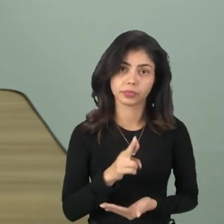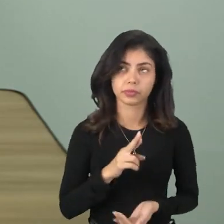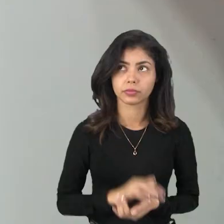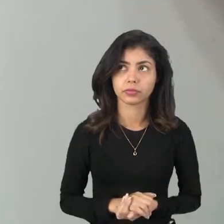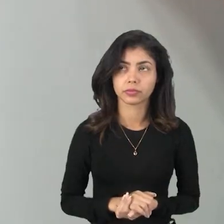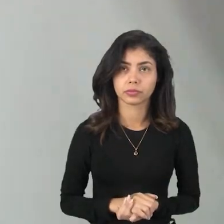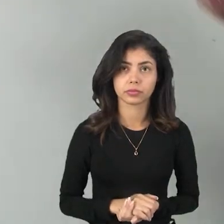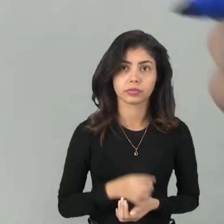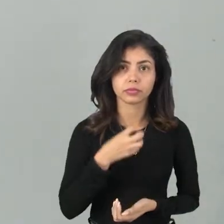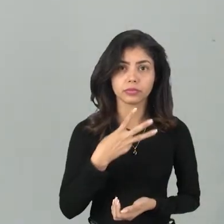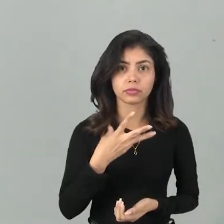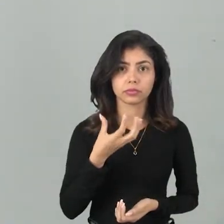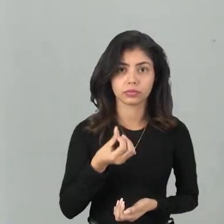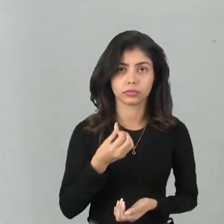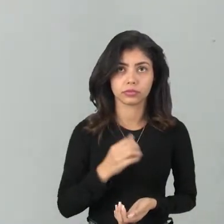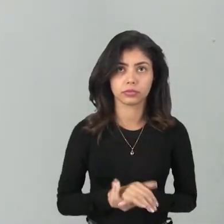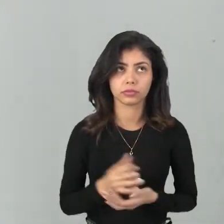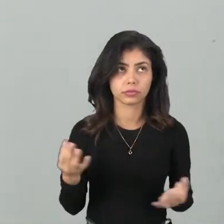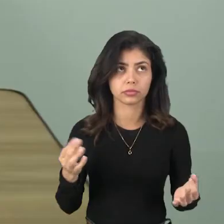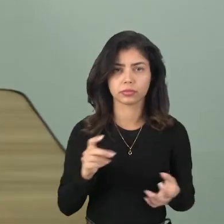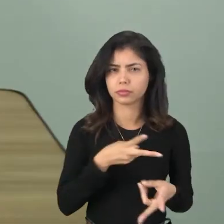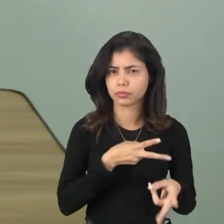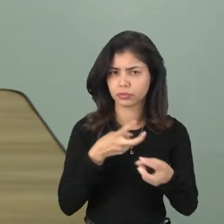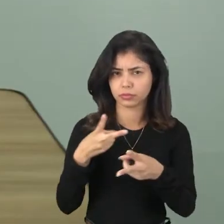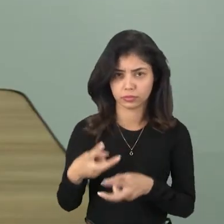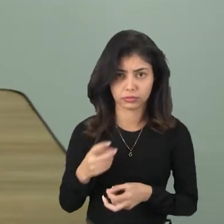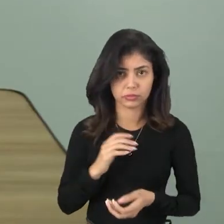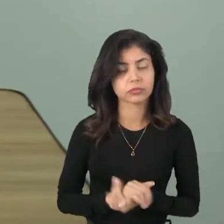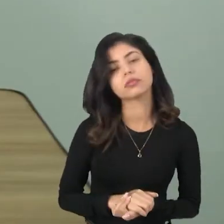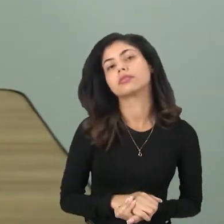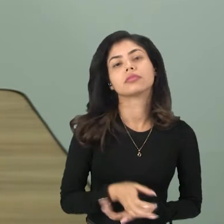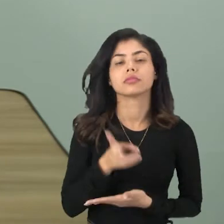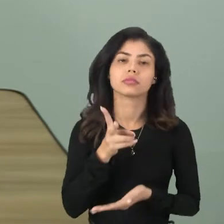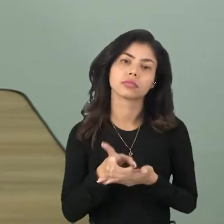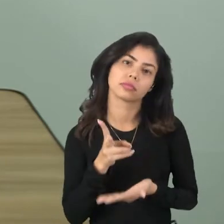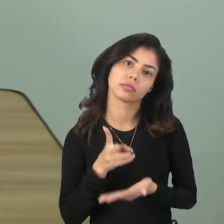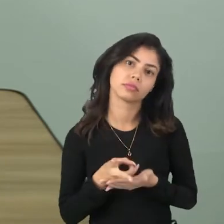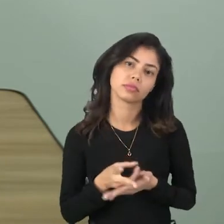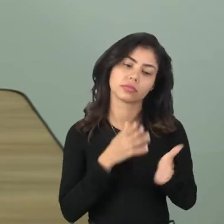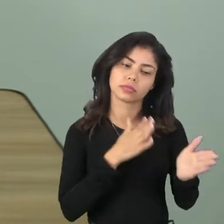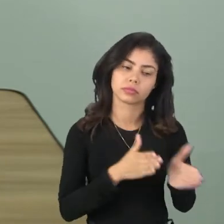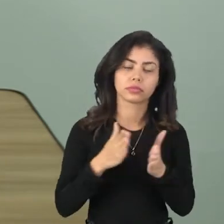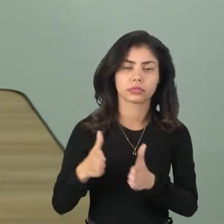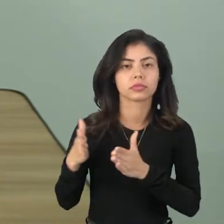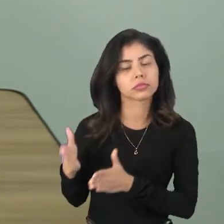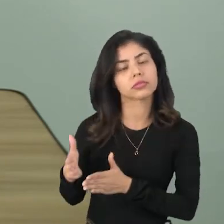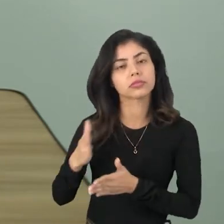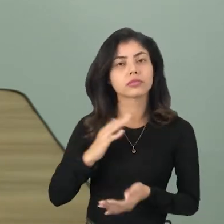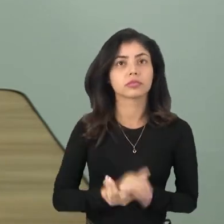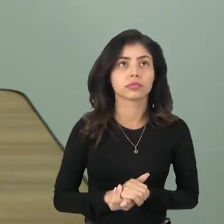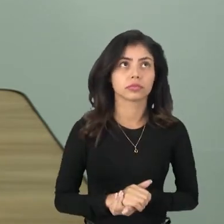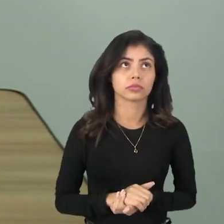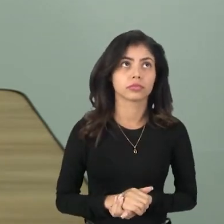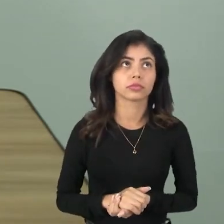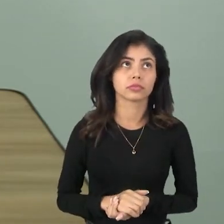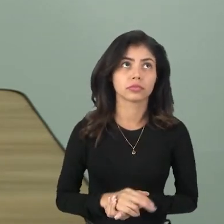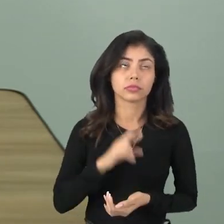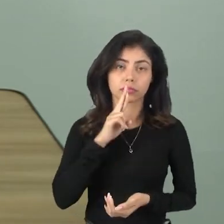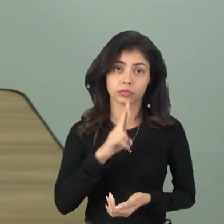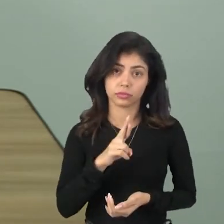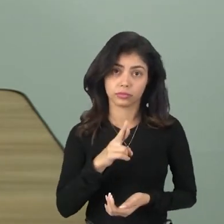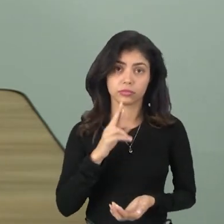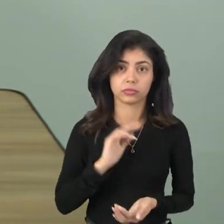resultado 36 perceberam o mesmo os parcelas né